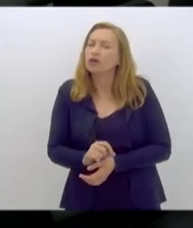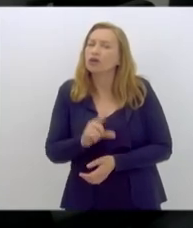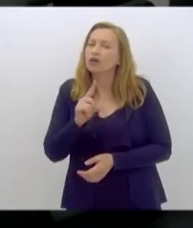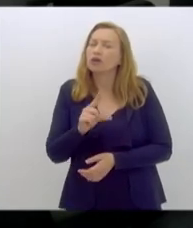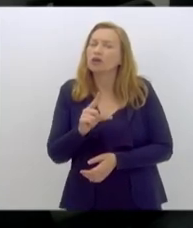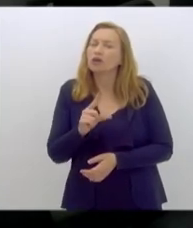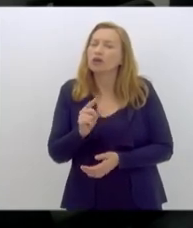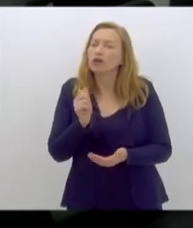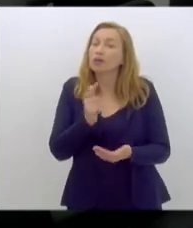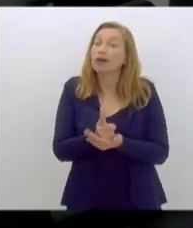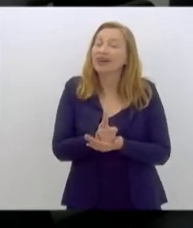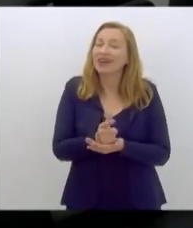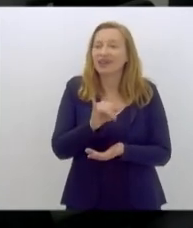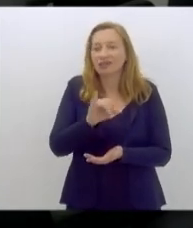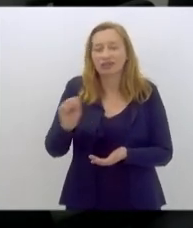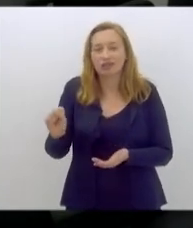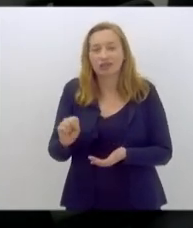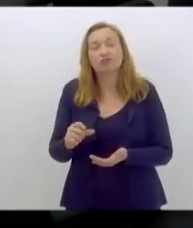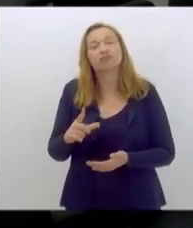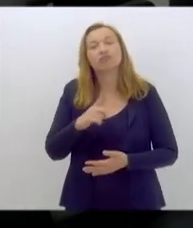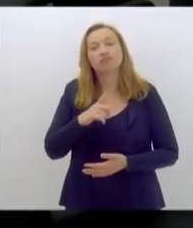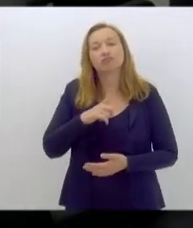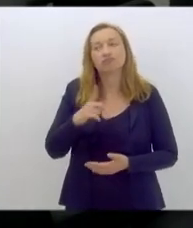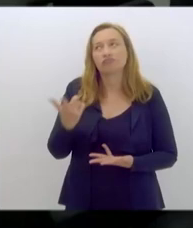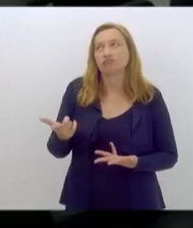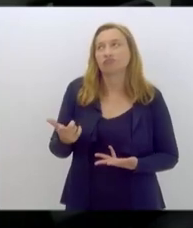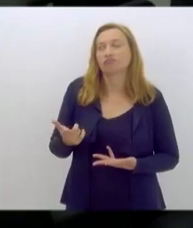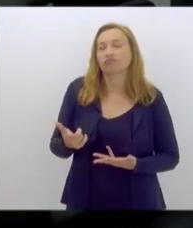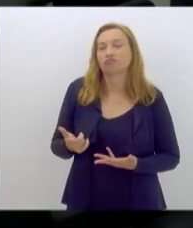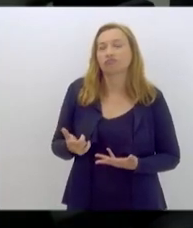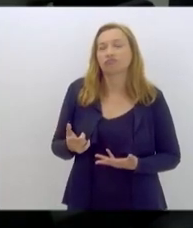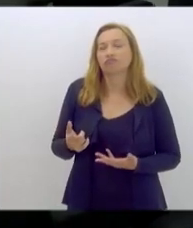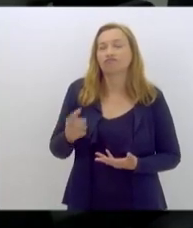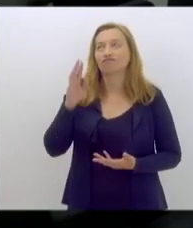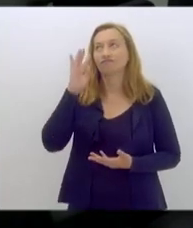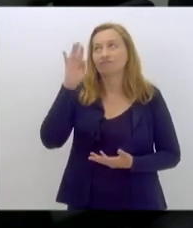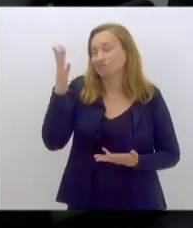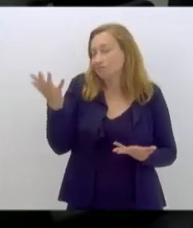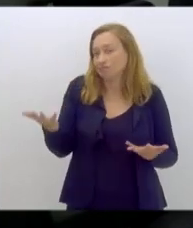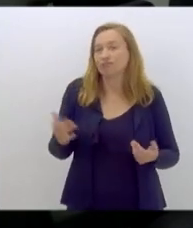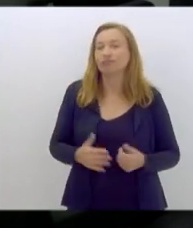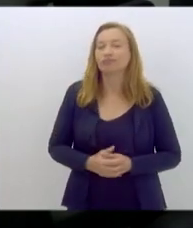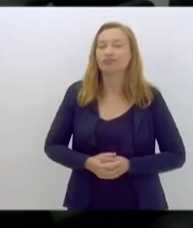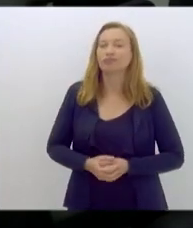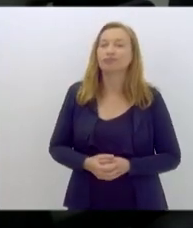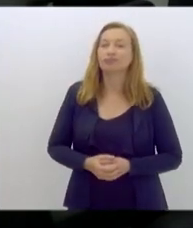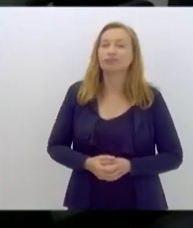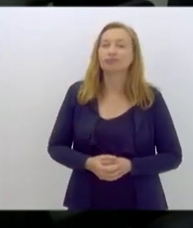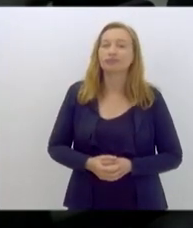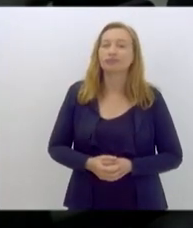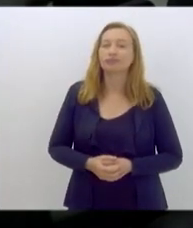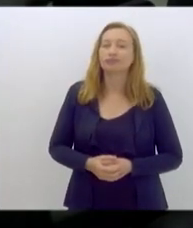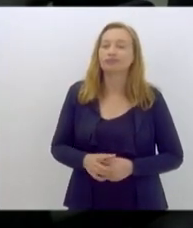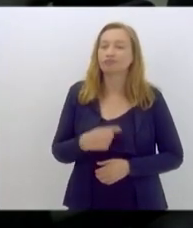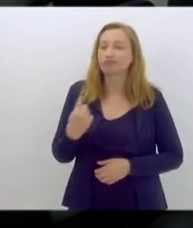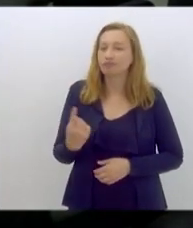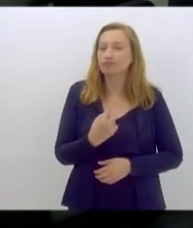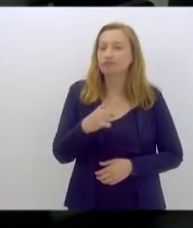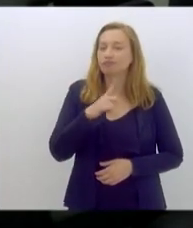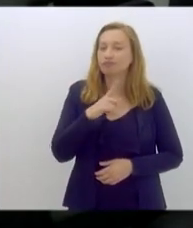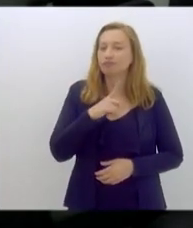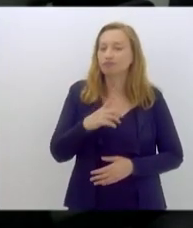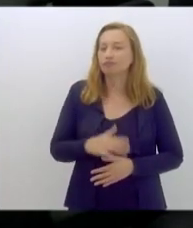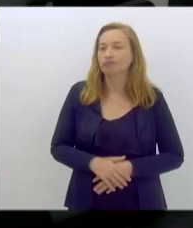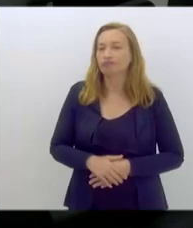apagar tinha-se uma expectativa uma ilusão fantasiosa de que nós teríamos